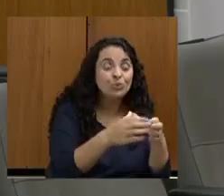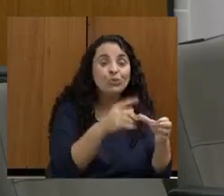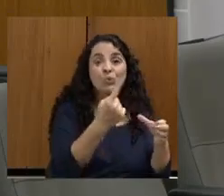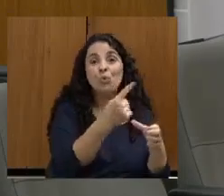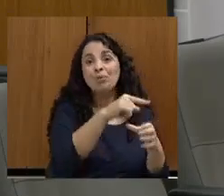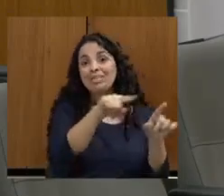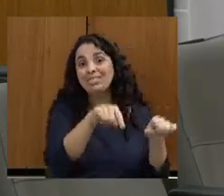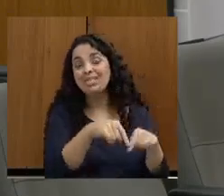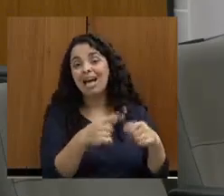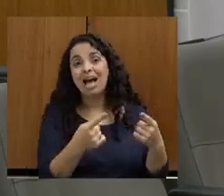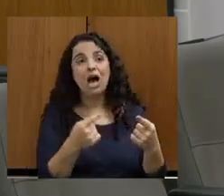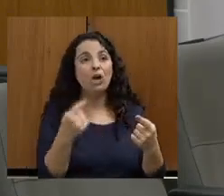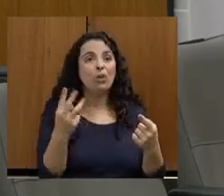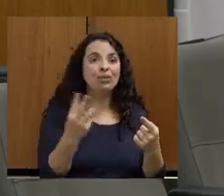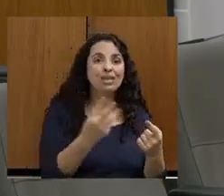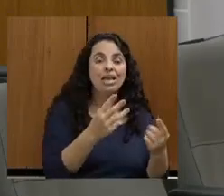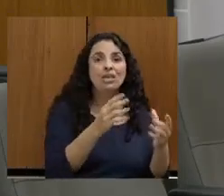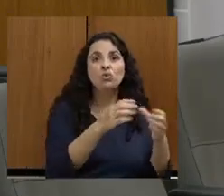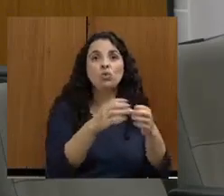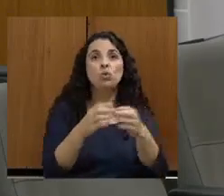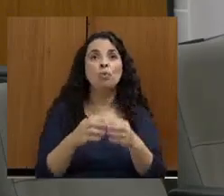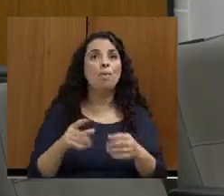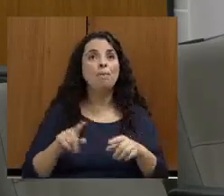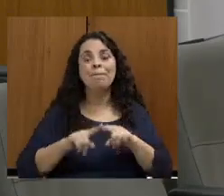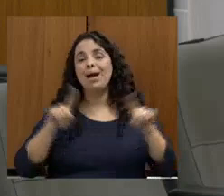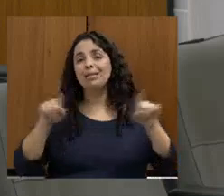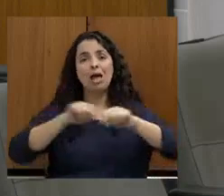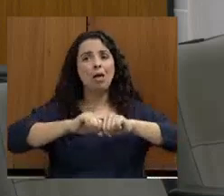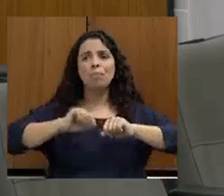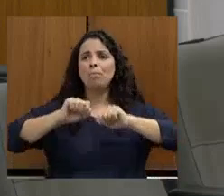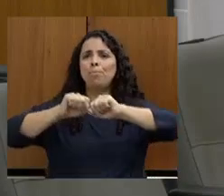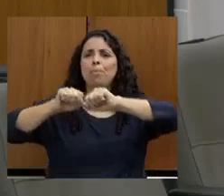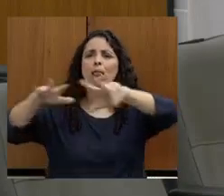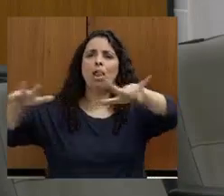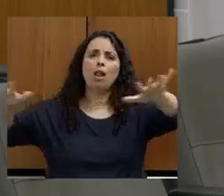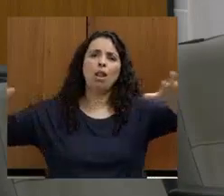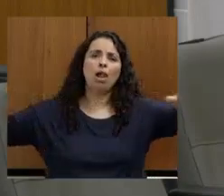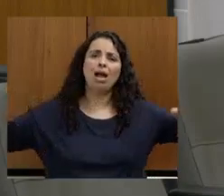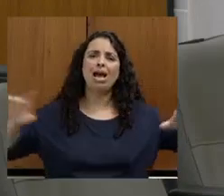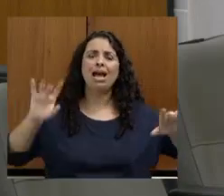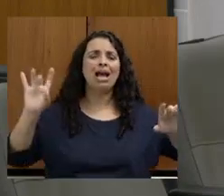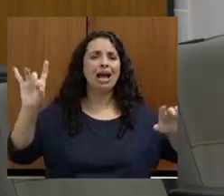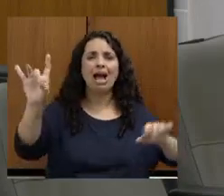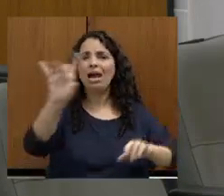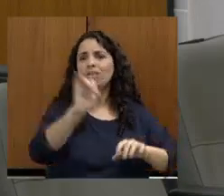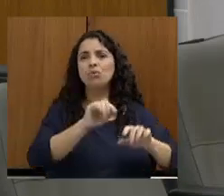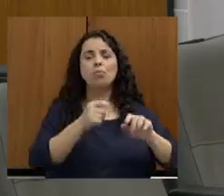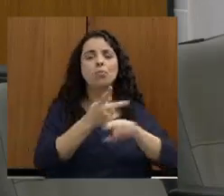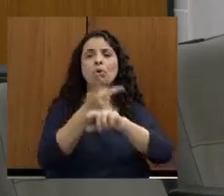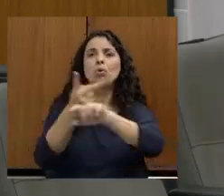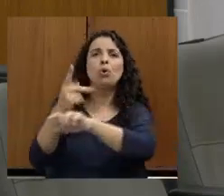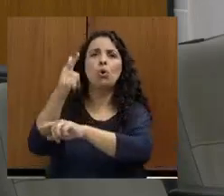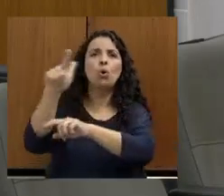dois, três grupos, mas não, foi, pipocou para cada um para o seu lado, ou seja, deu no que deu,